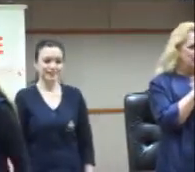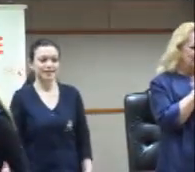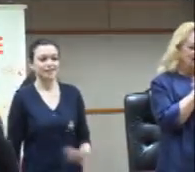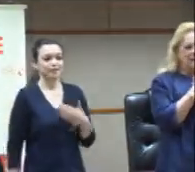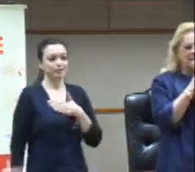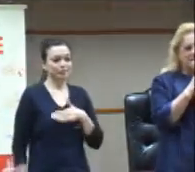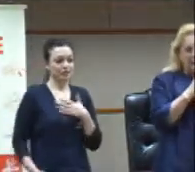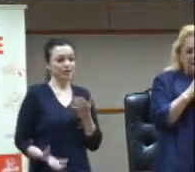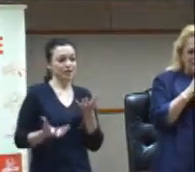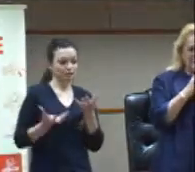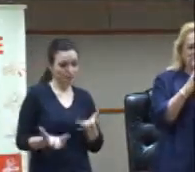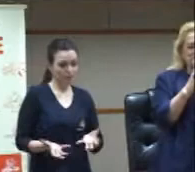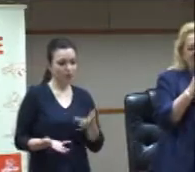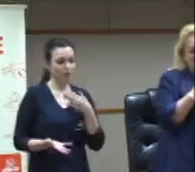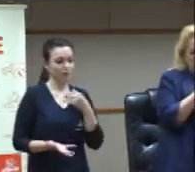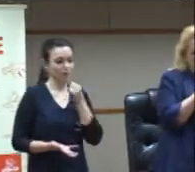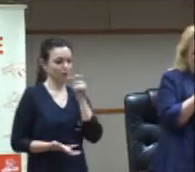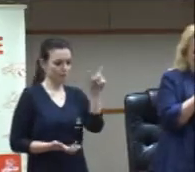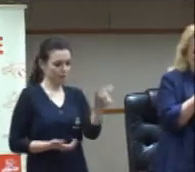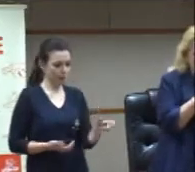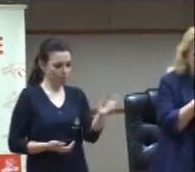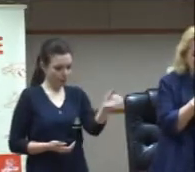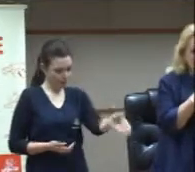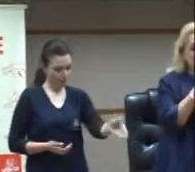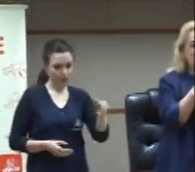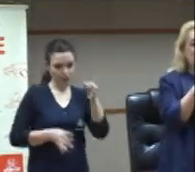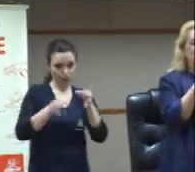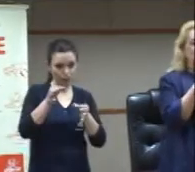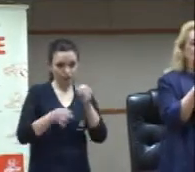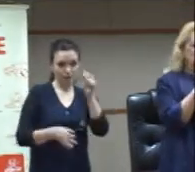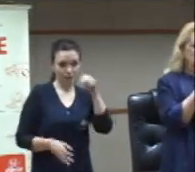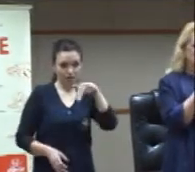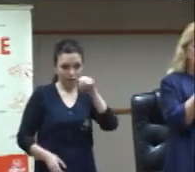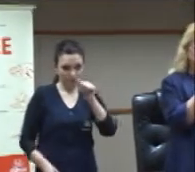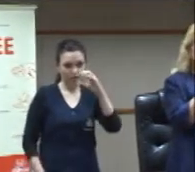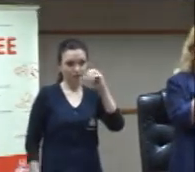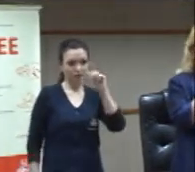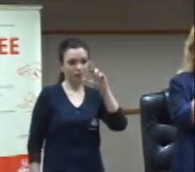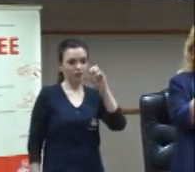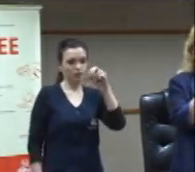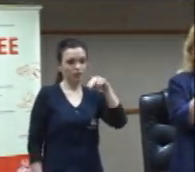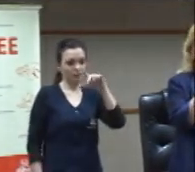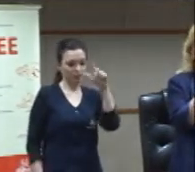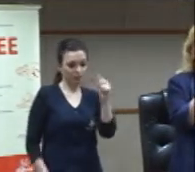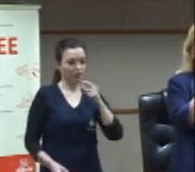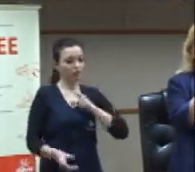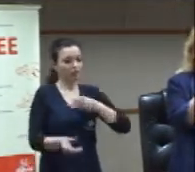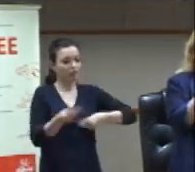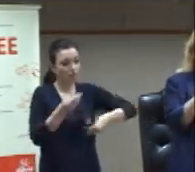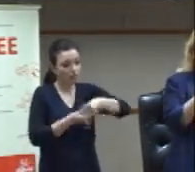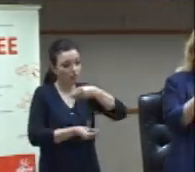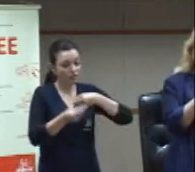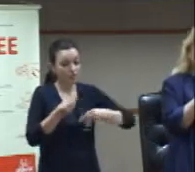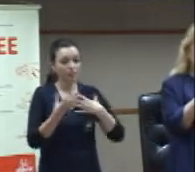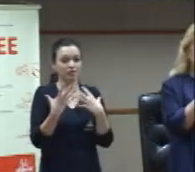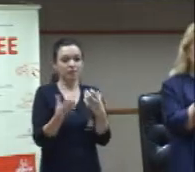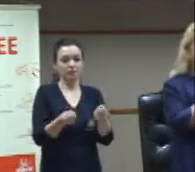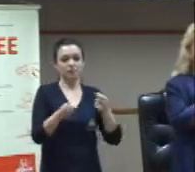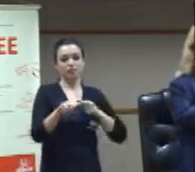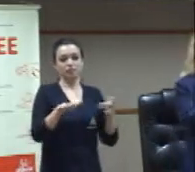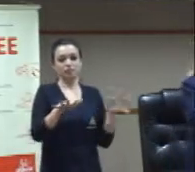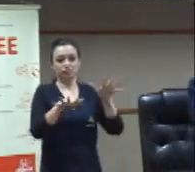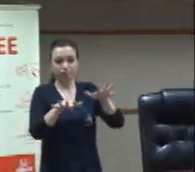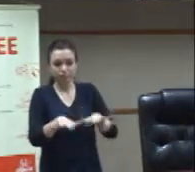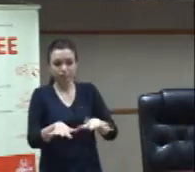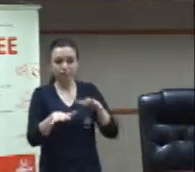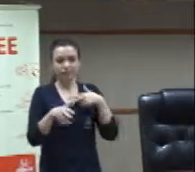quero cumprimentar o tribunal na pessoa da desembargadora Ana Carolina por este envolvimento com a inclusão, por essas iniciativas